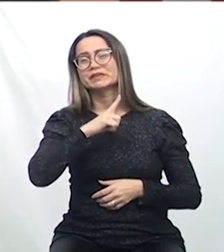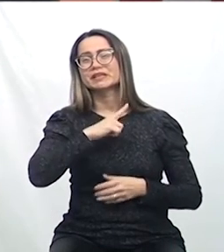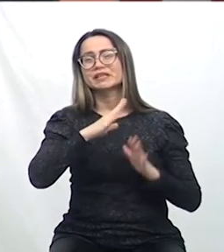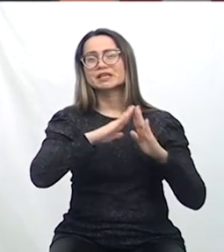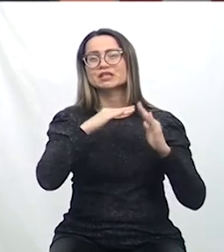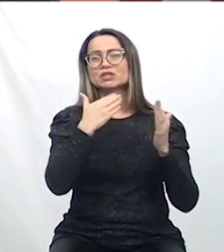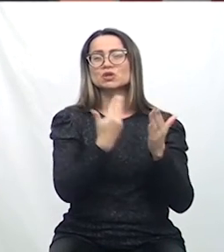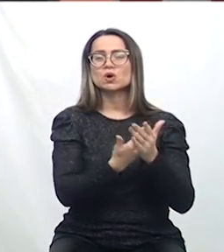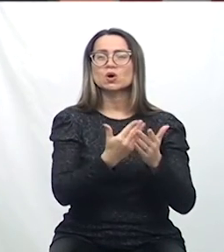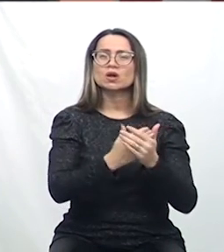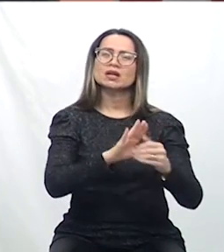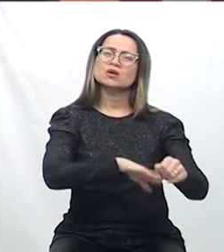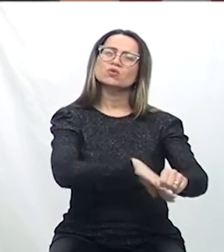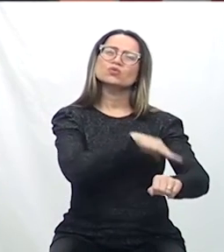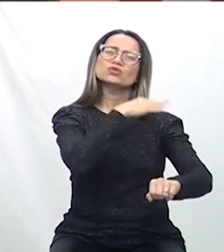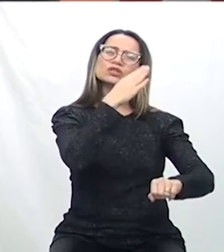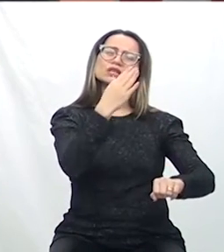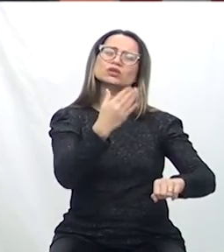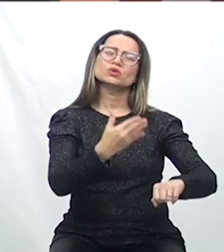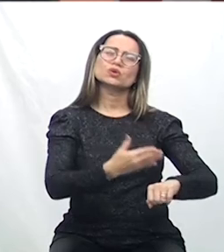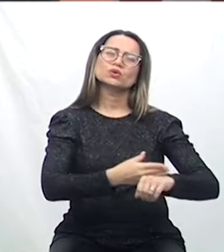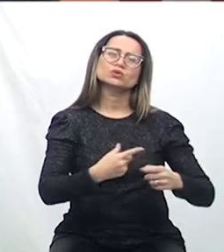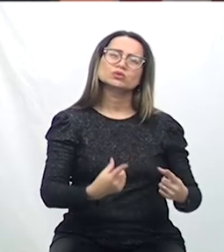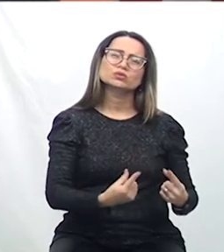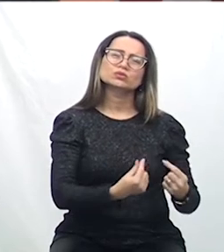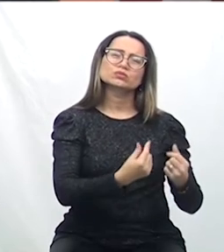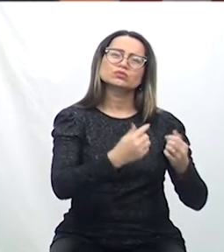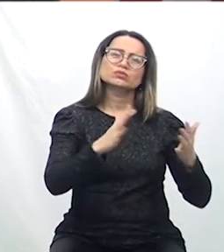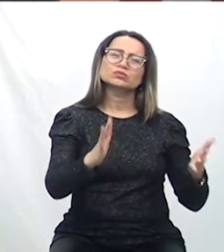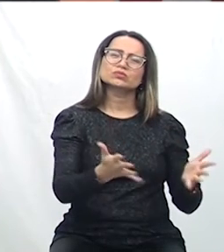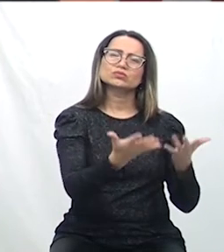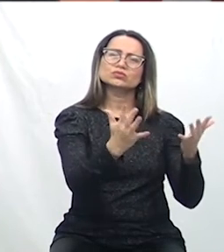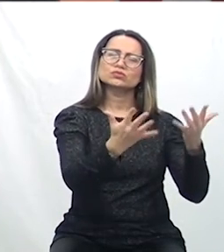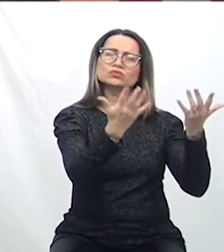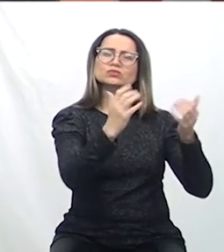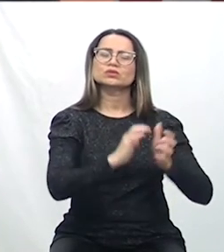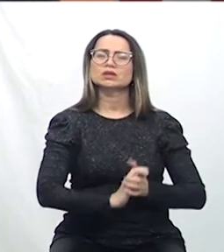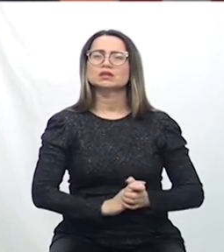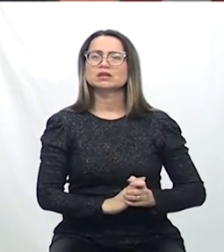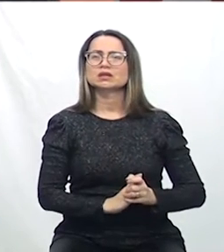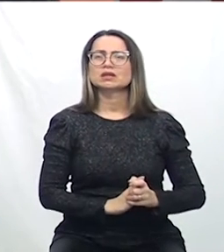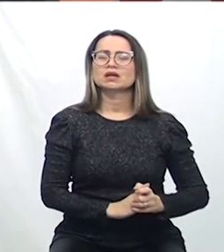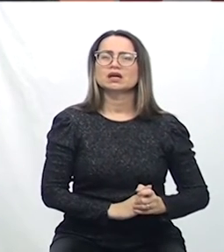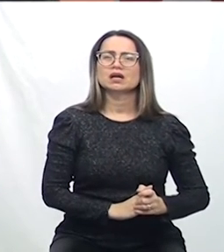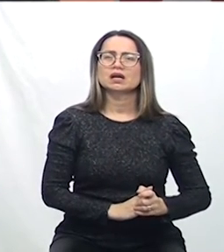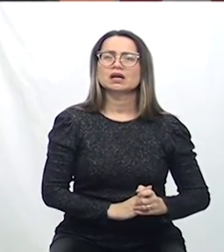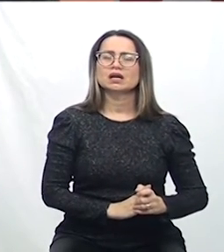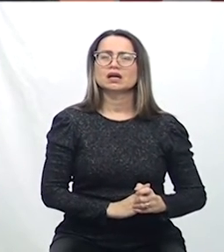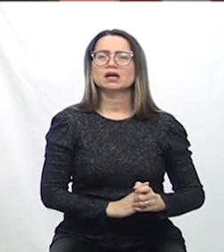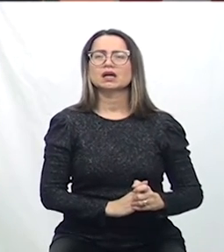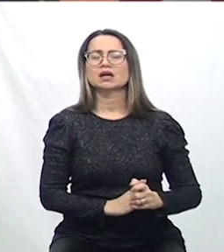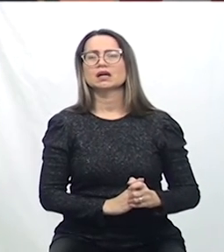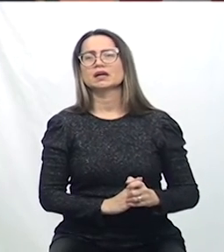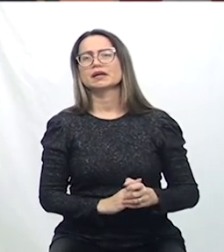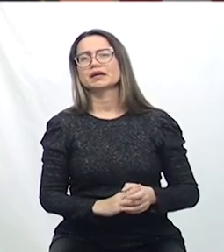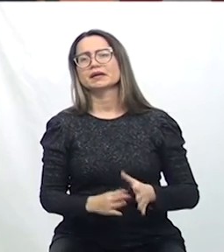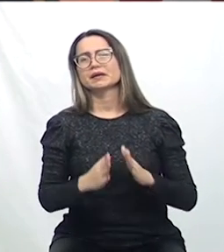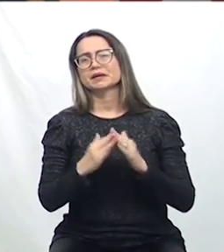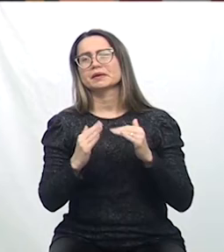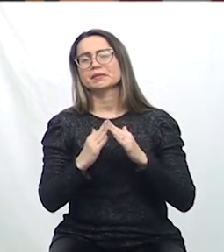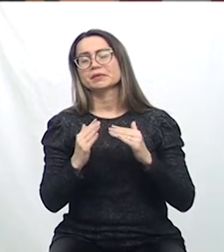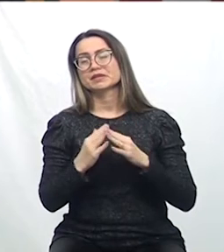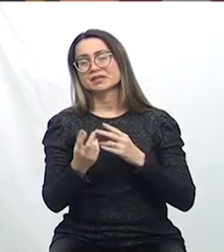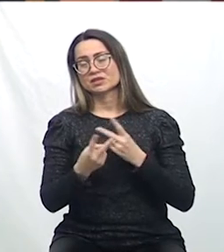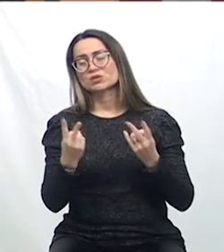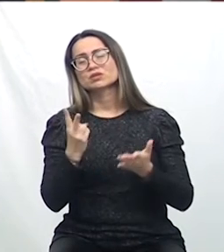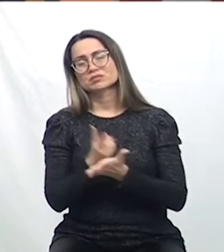integral e o prefeito está investindo nisso, né? Esperamos aí que as coisas continuem cada vez mais, é um passo que a nossa cidade tem que dar